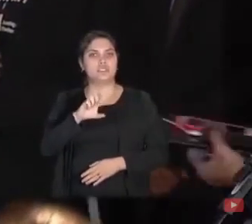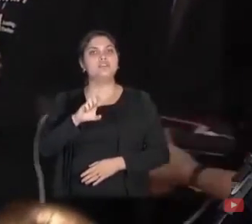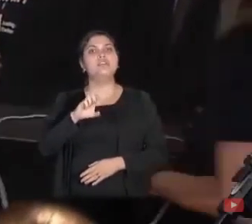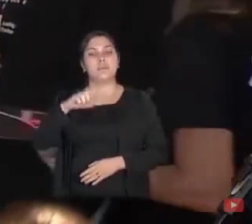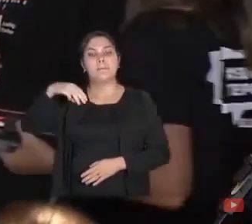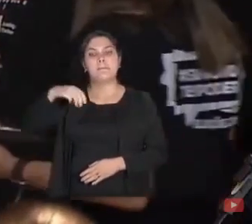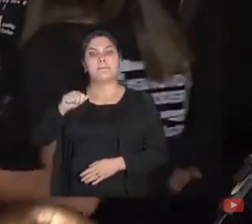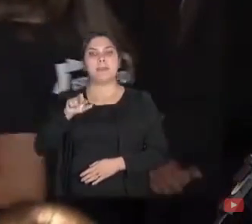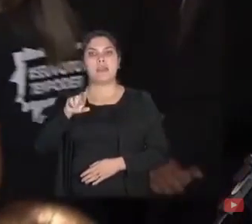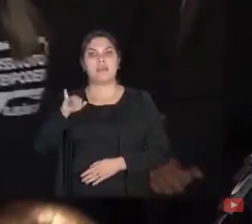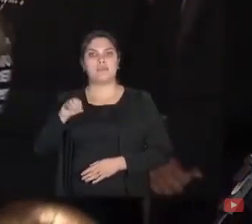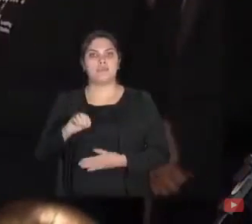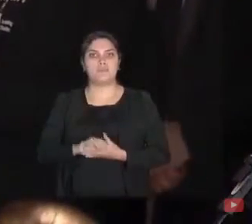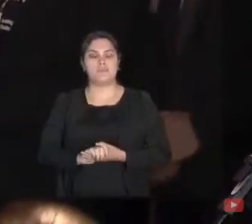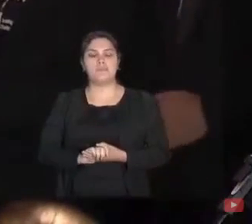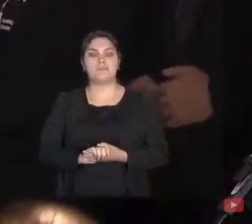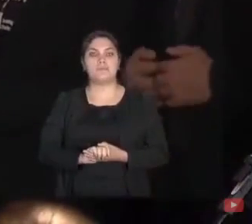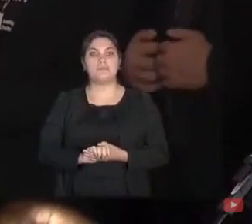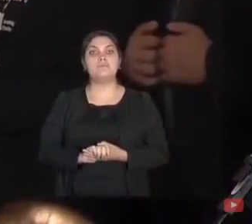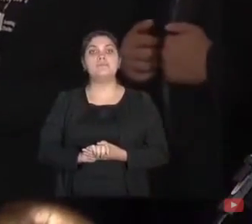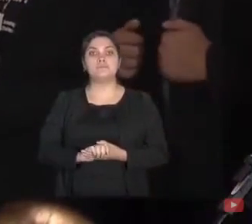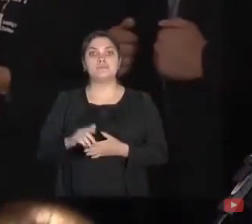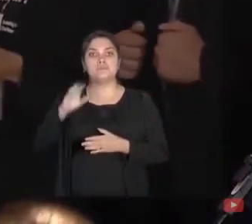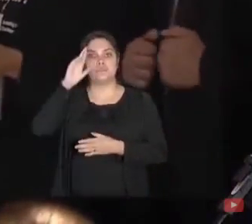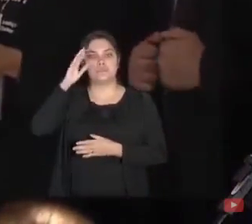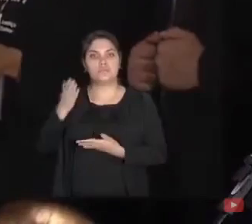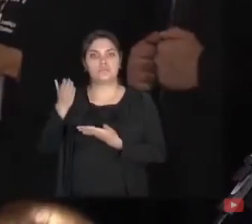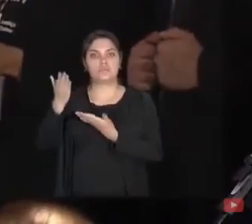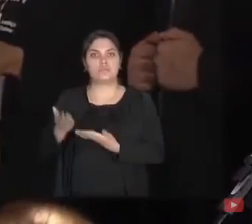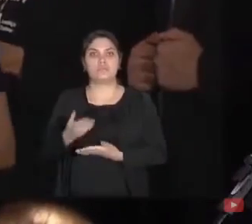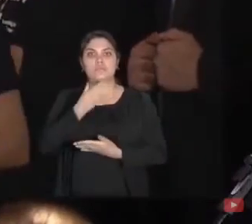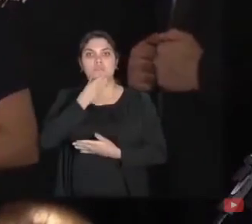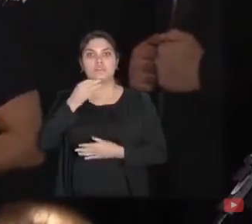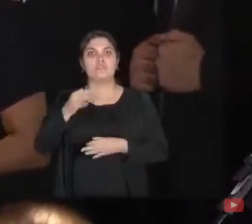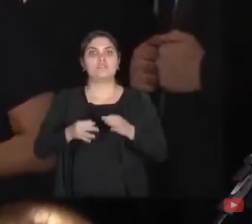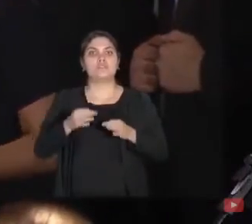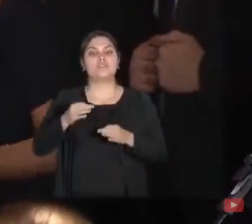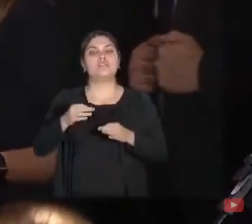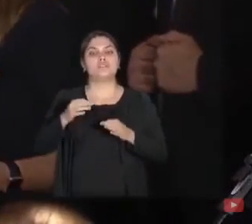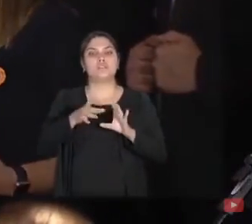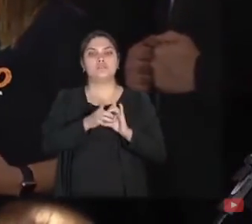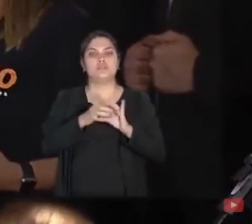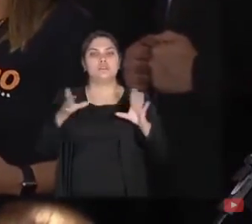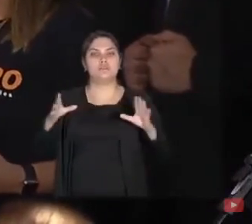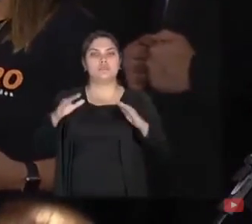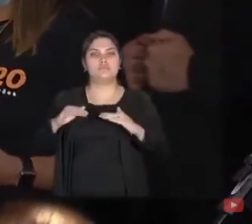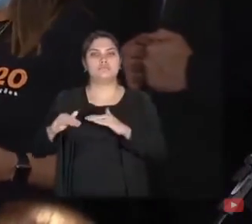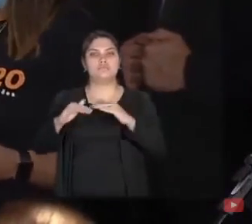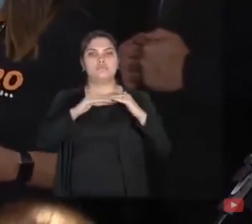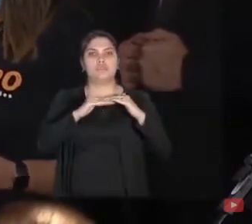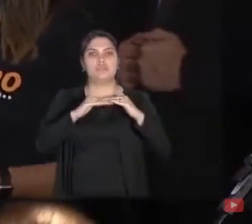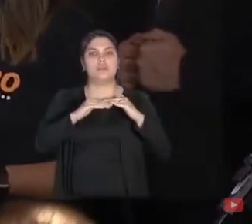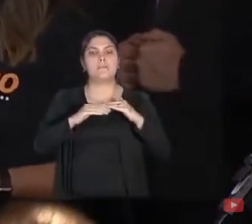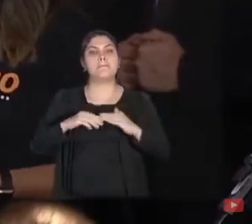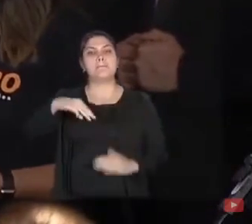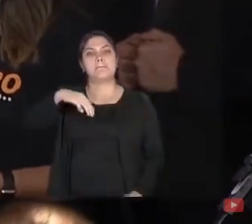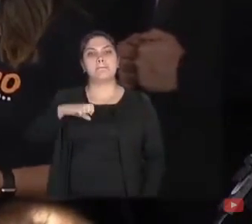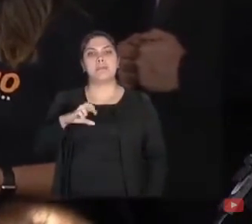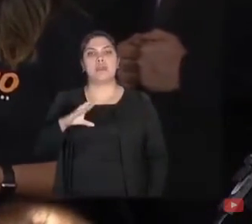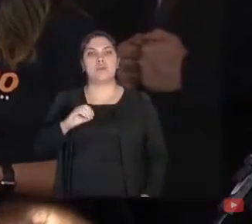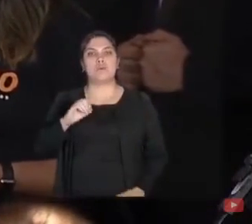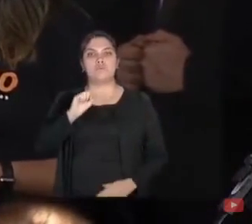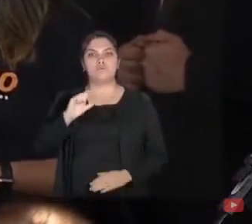Mário Castanhão Cuevas, o senhor diretor executivo do Observatório da Democracia do Parlamento do Mercosul,